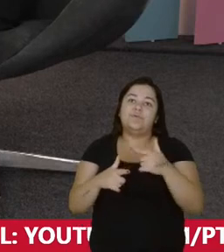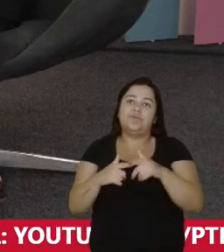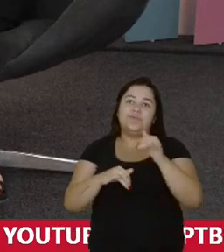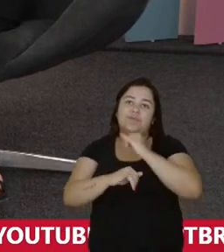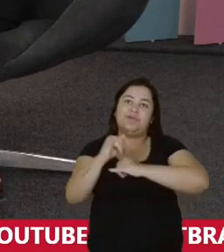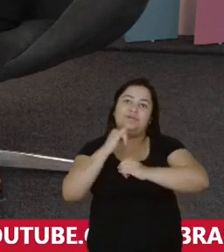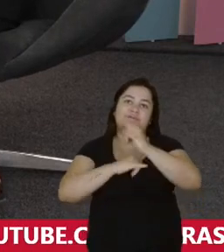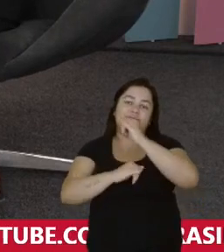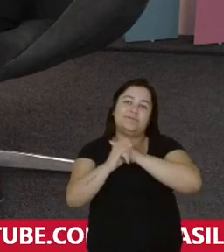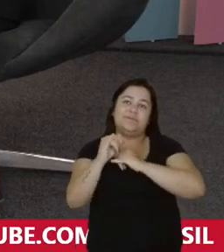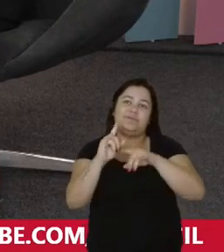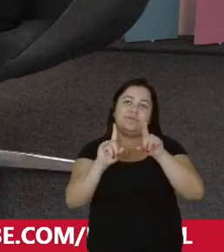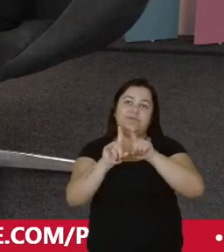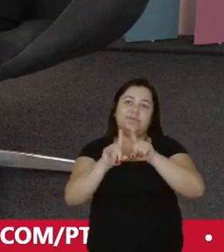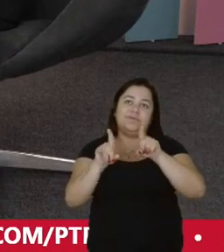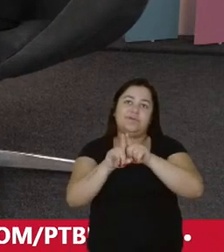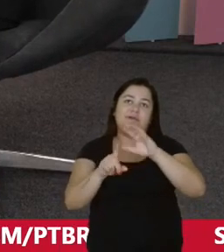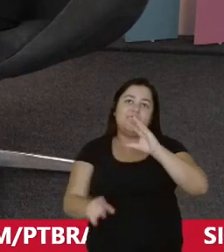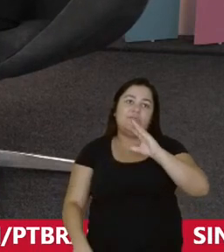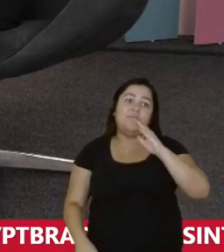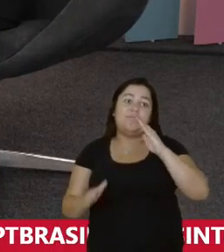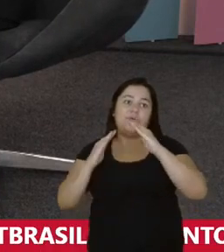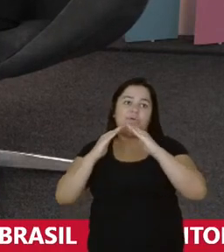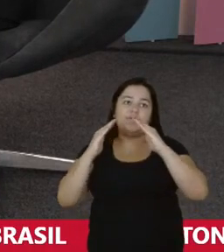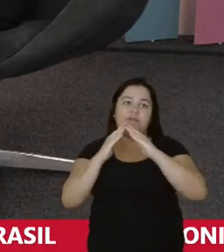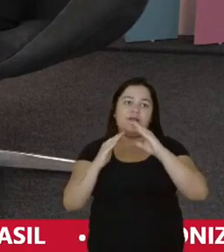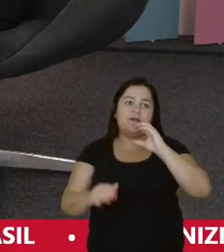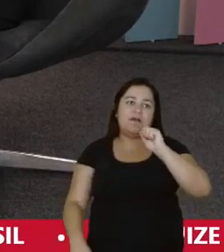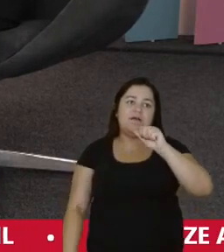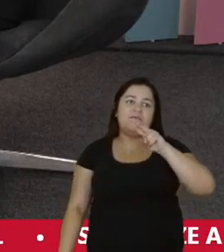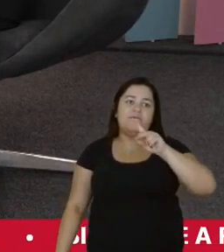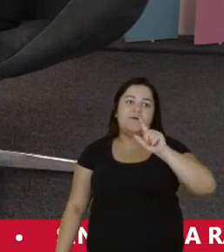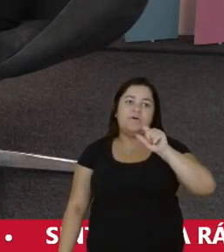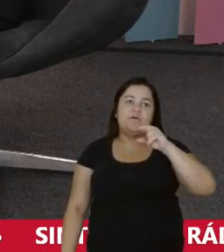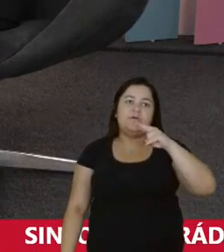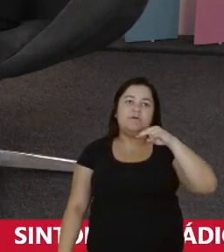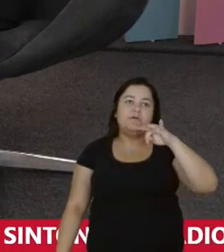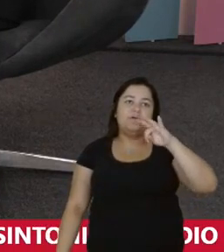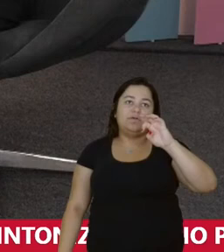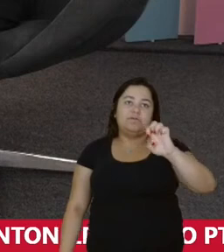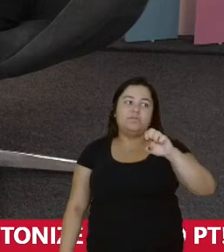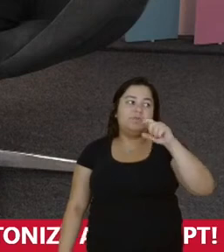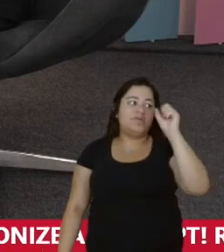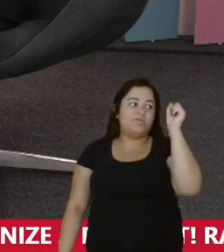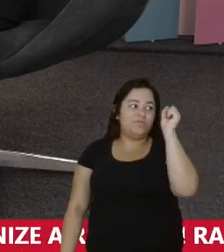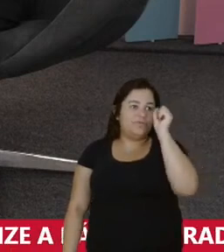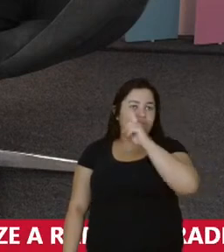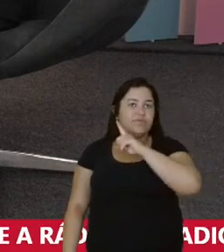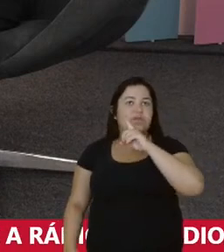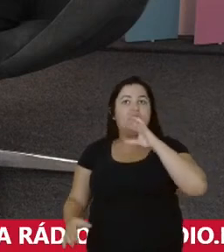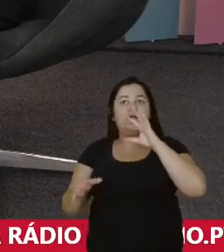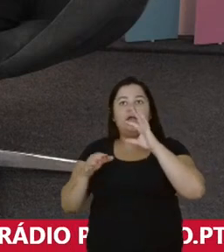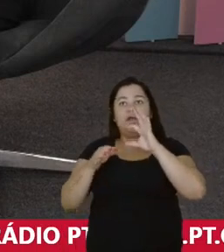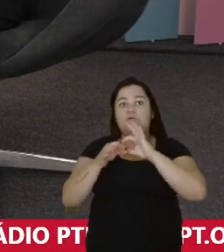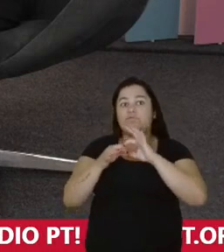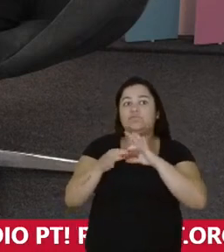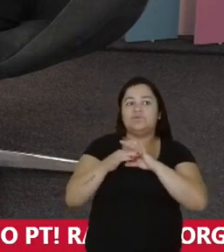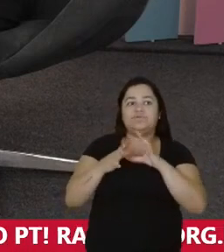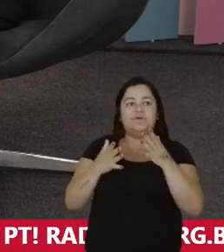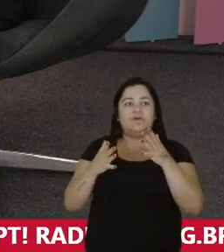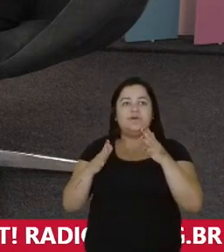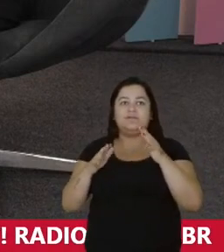internet aqui, né? Moro em Cavalcante, lugar mais na roça, então é bem difícil aqui a conexão com a internet,